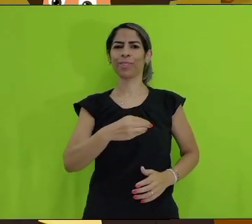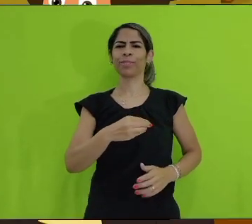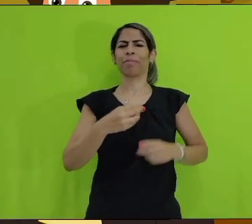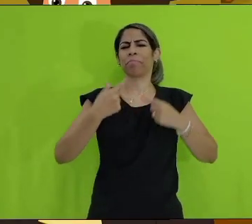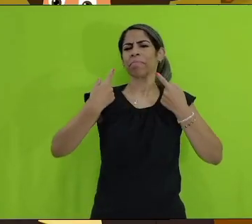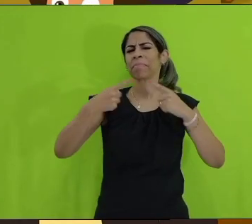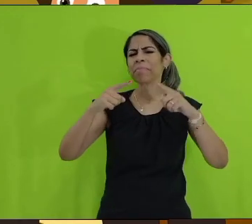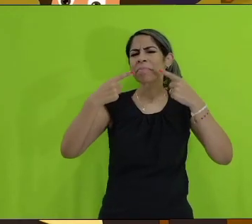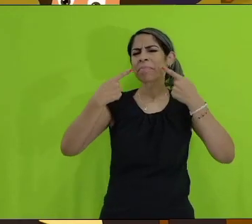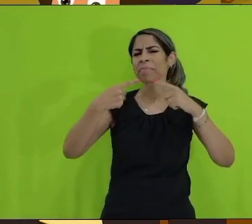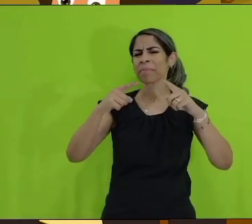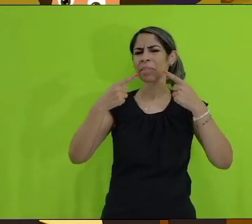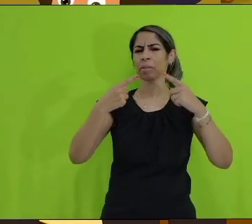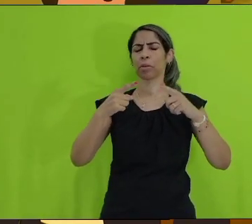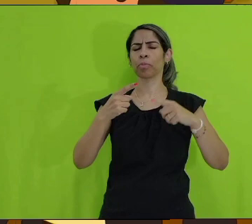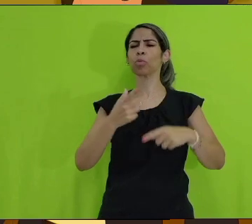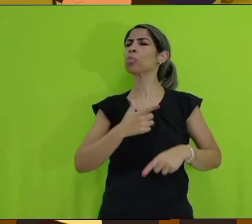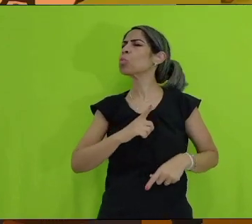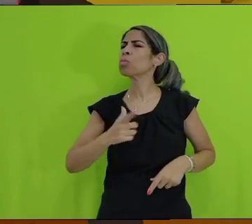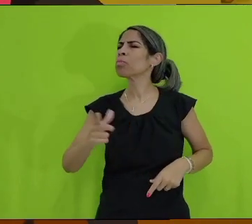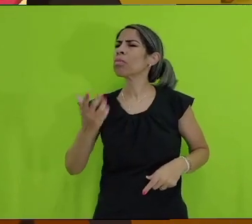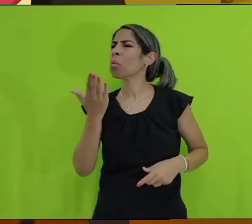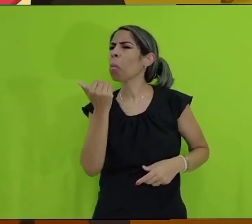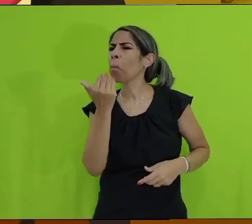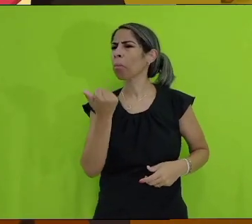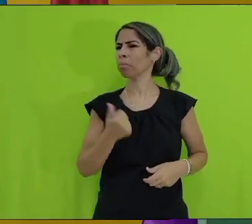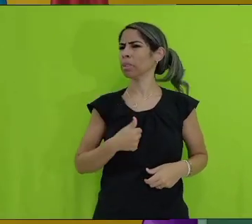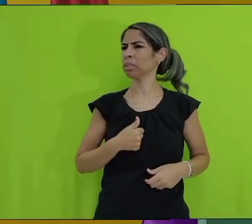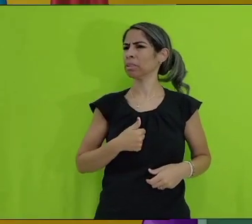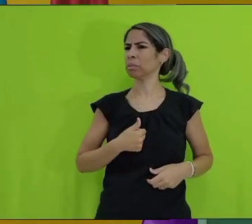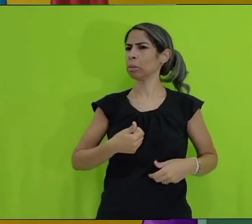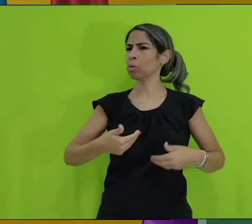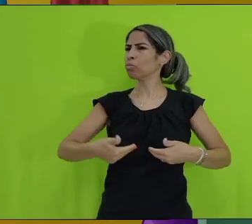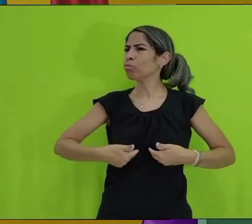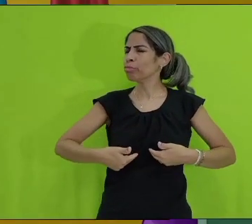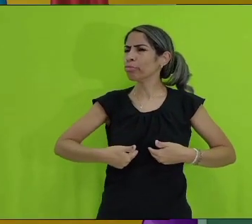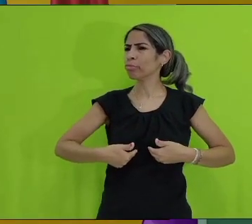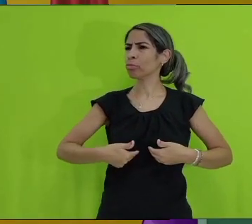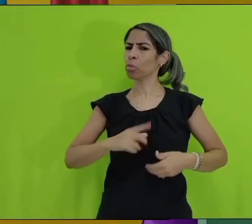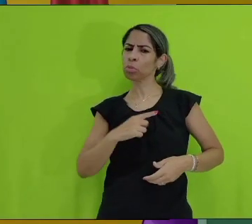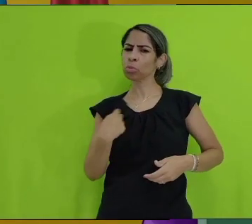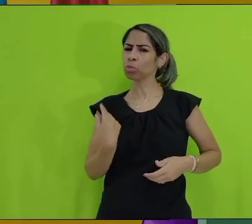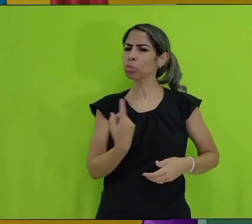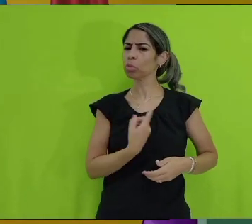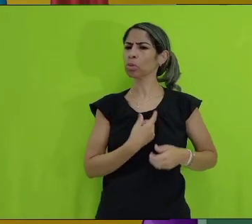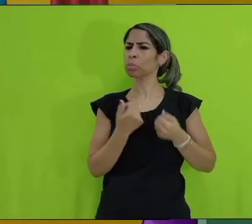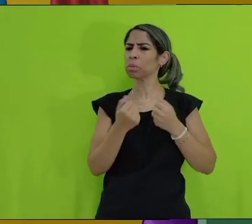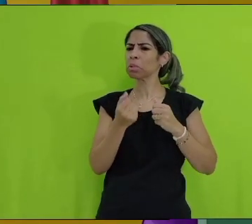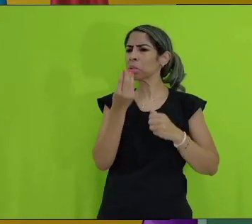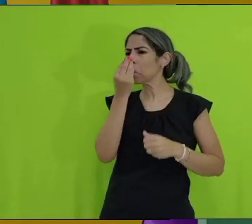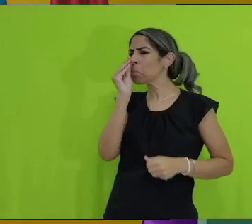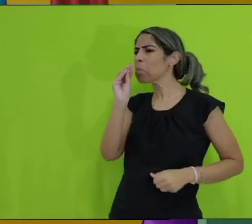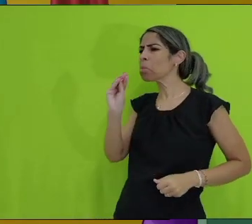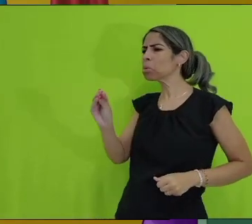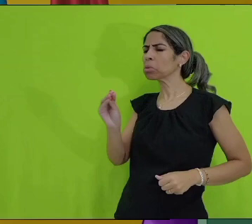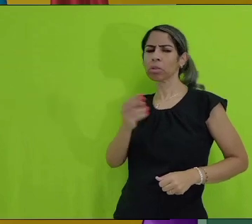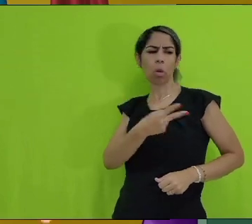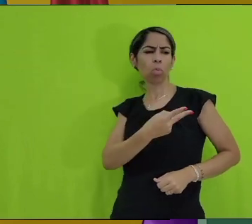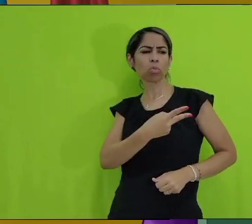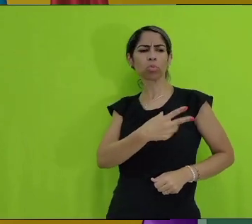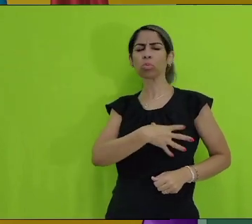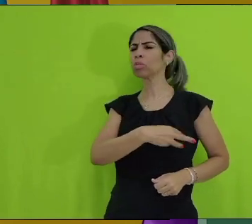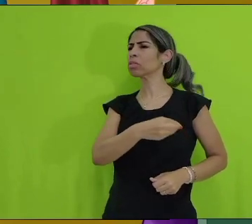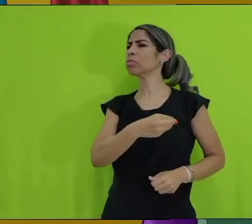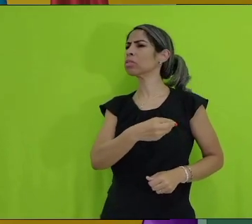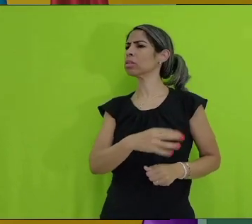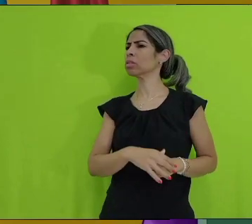na casa para todos nós. Há muitas bocas para alimentar. Devemos nos livrar dos 2 pirralhos, ou todos vamos morrer